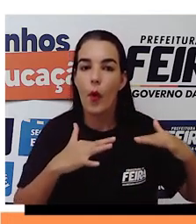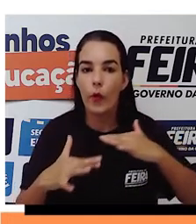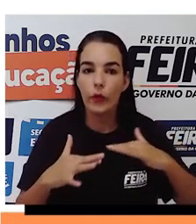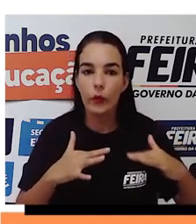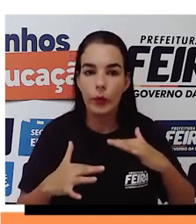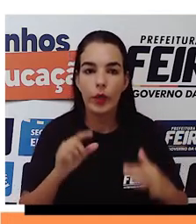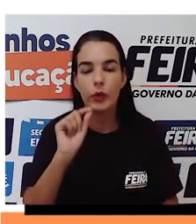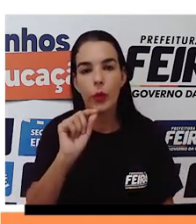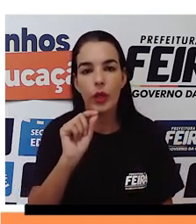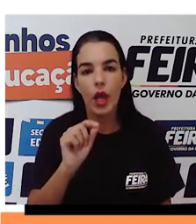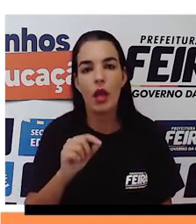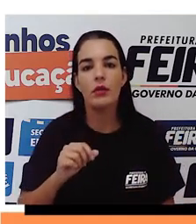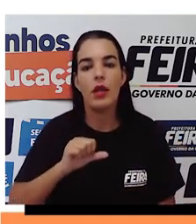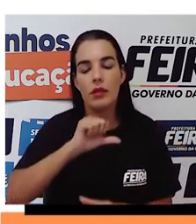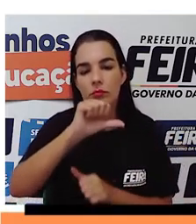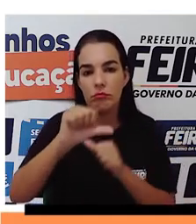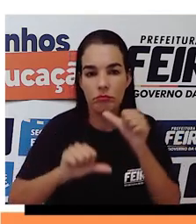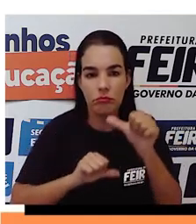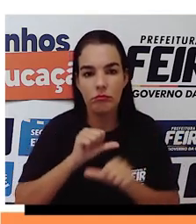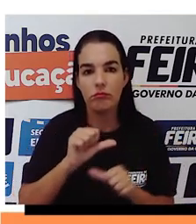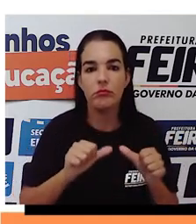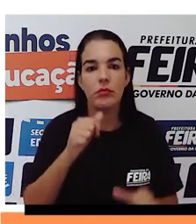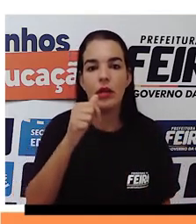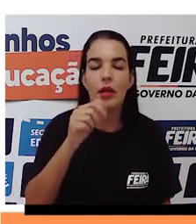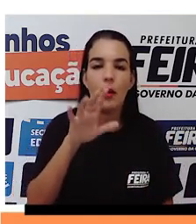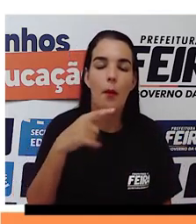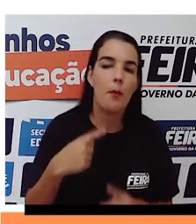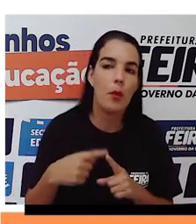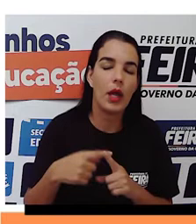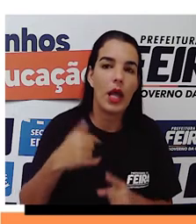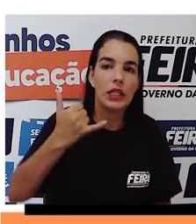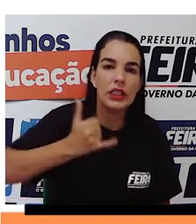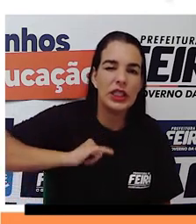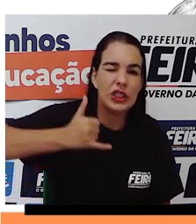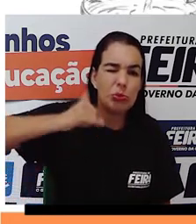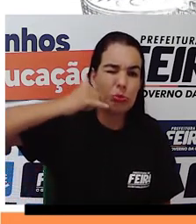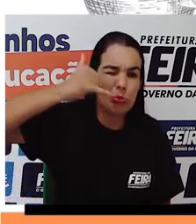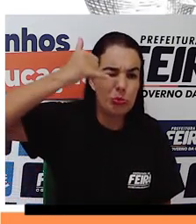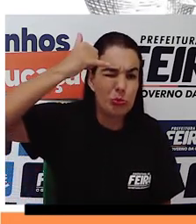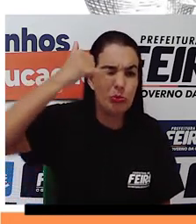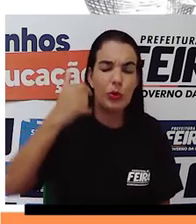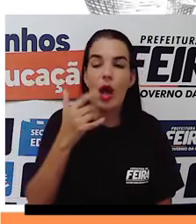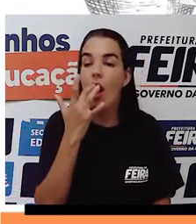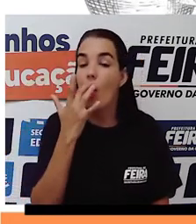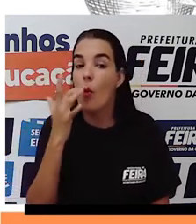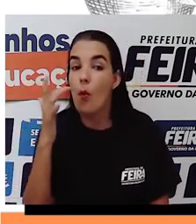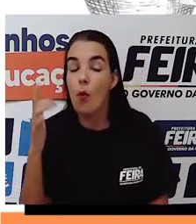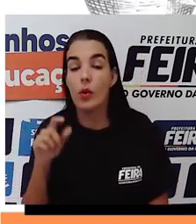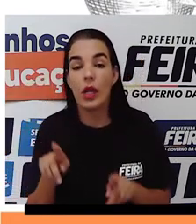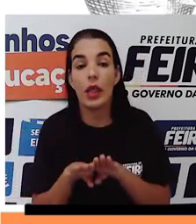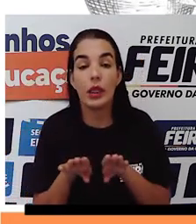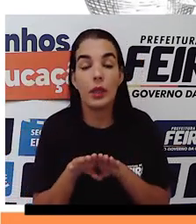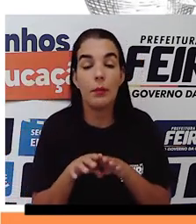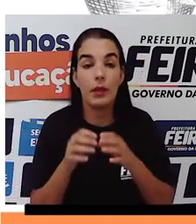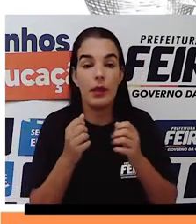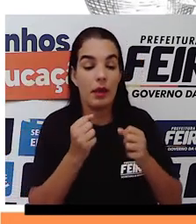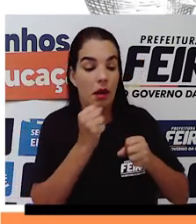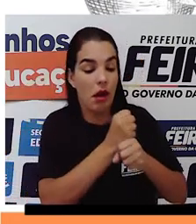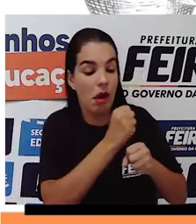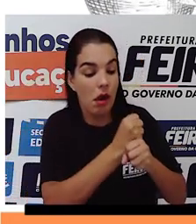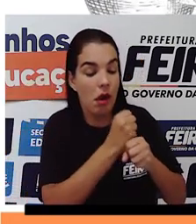de Filipe dos Santos. A cobrança de altos impostos sobre a exploração de ouro no Brasil e a criação das casas de